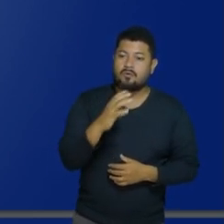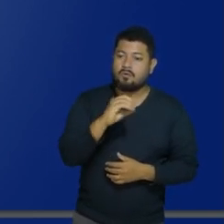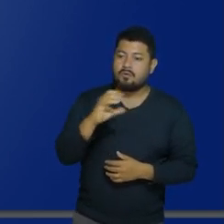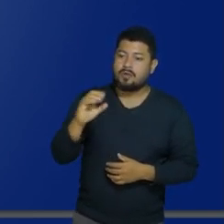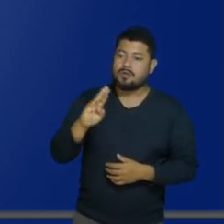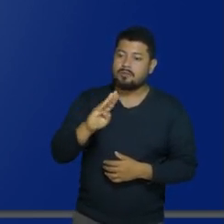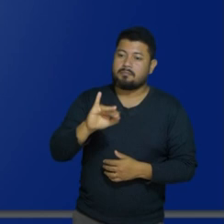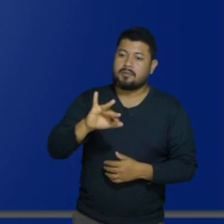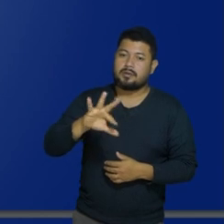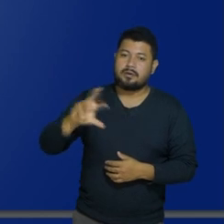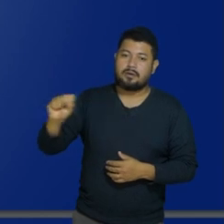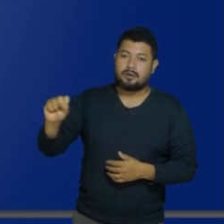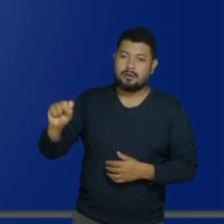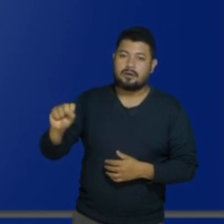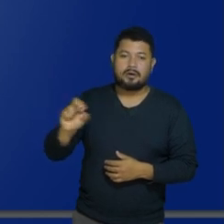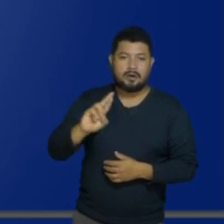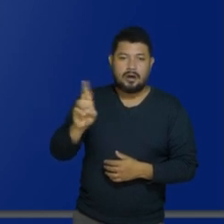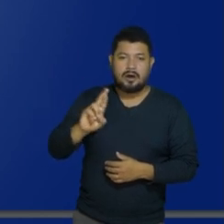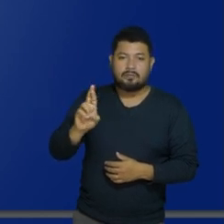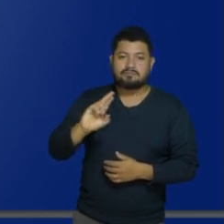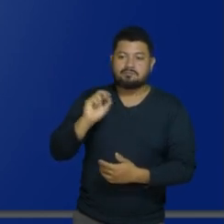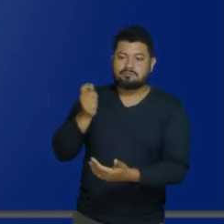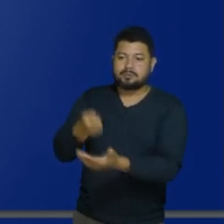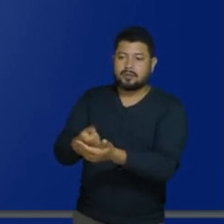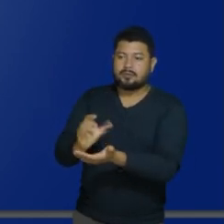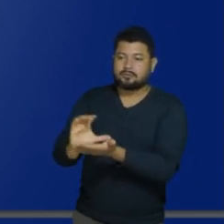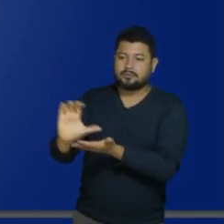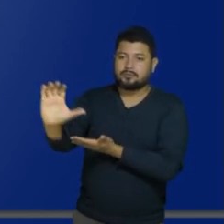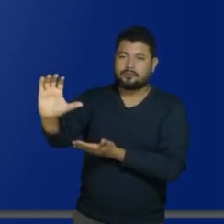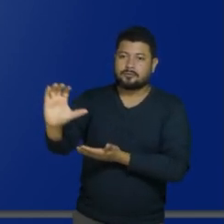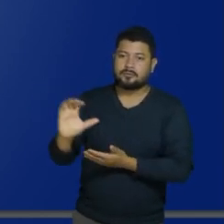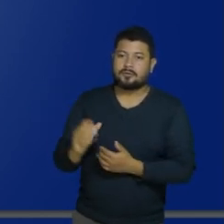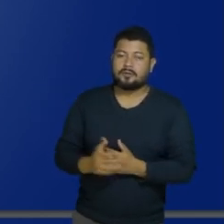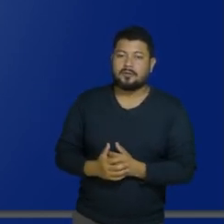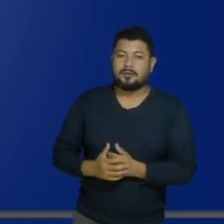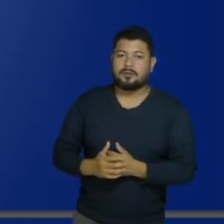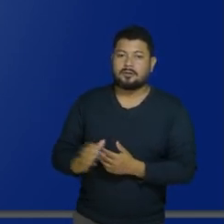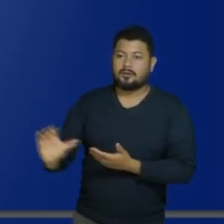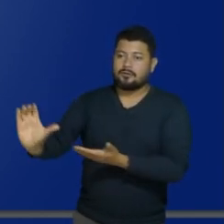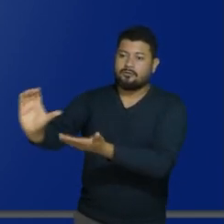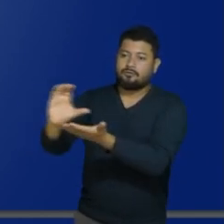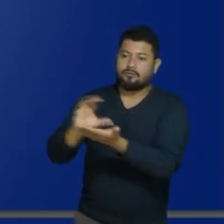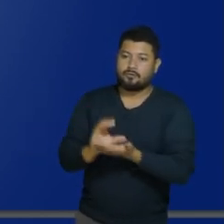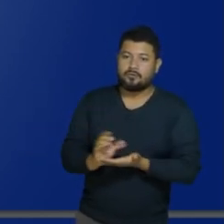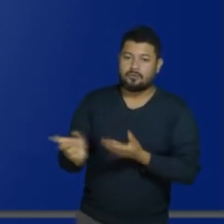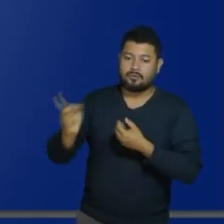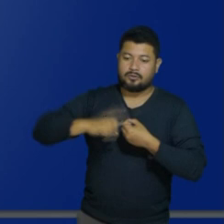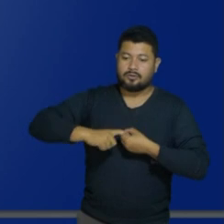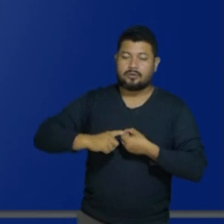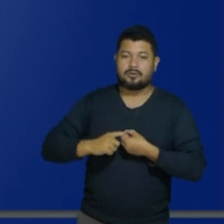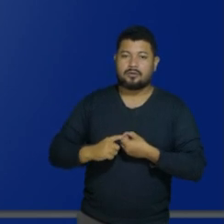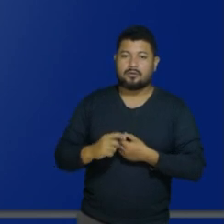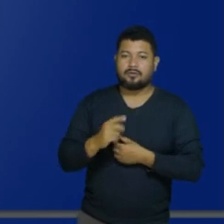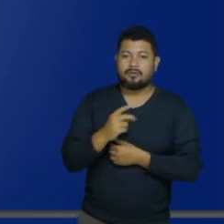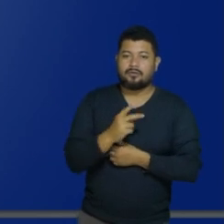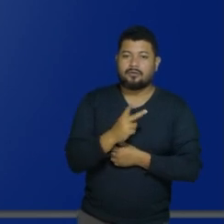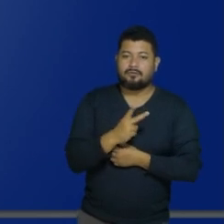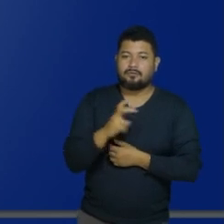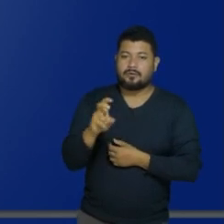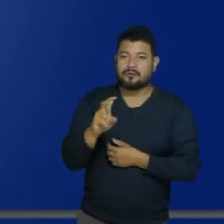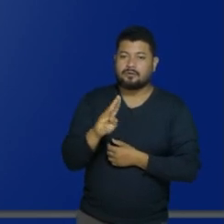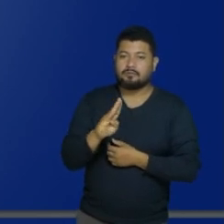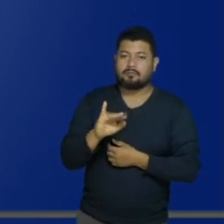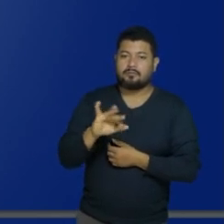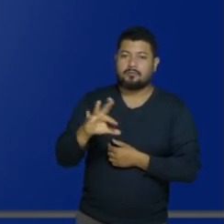reais. E recebeu de volta 25%, 100 bilhões de